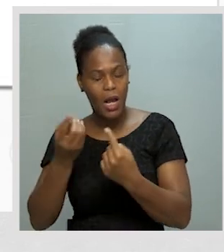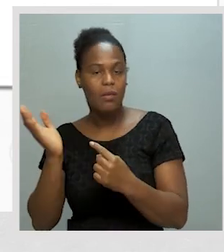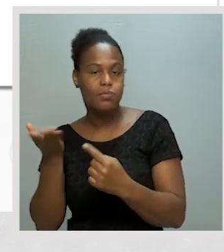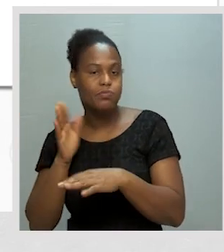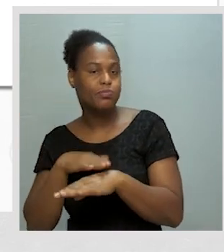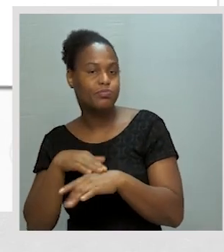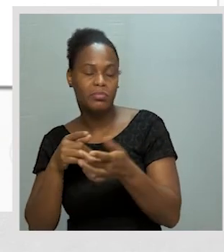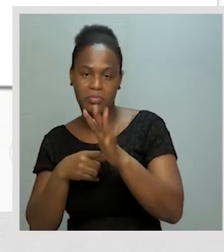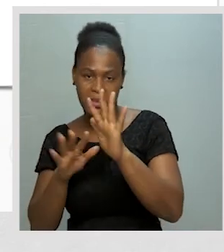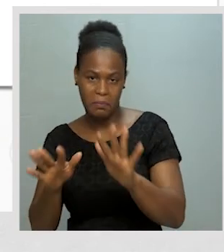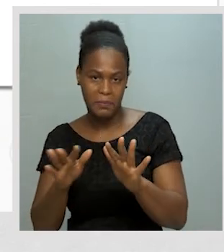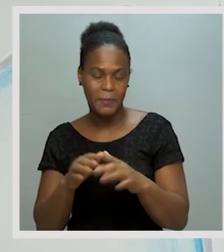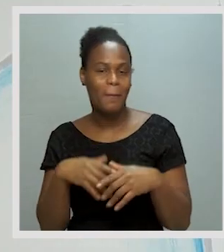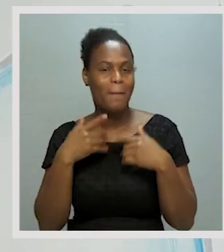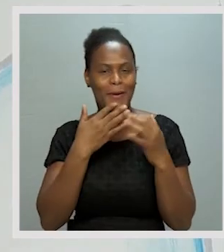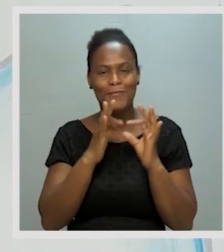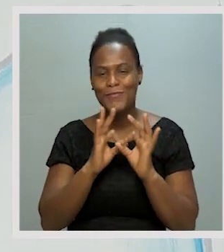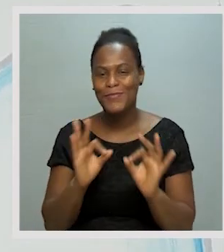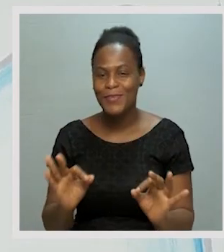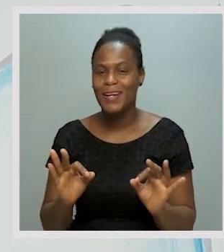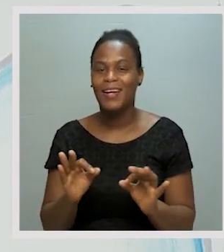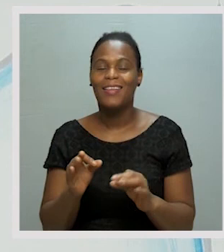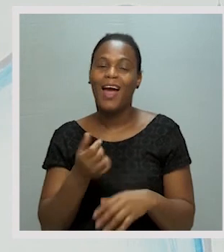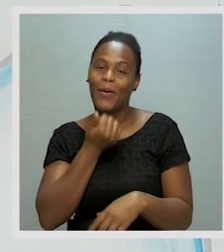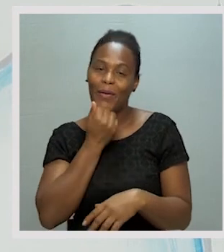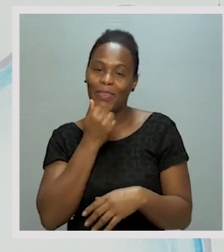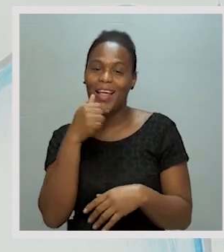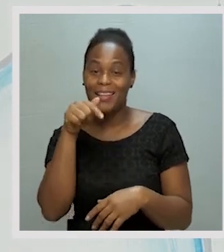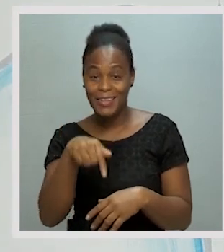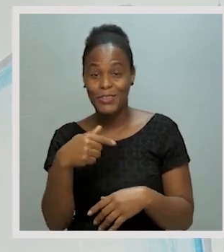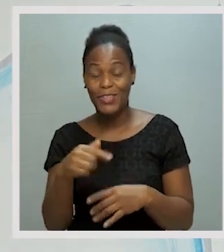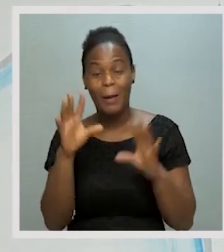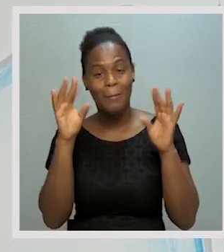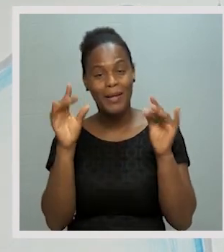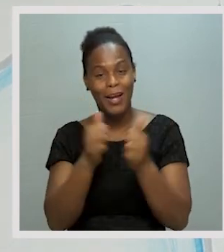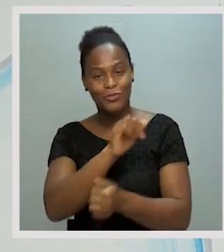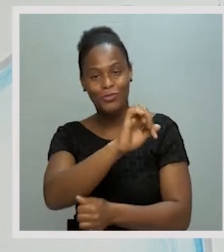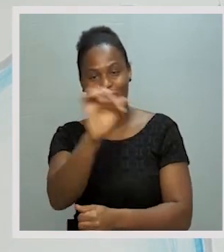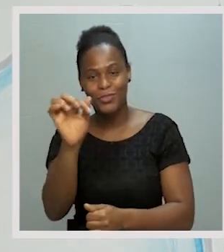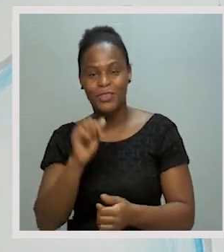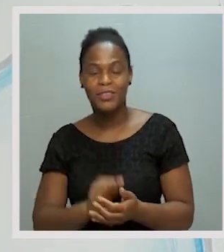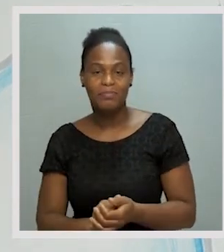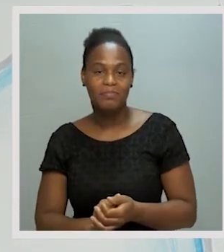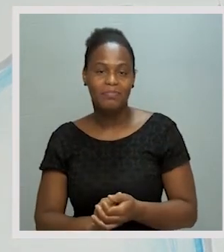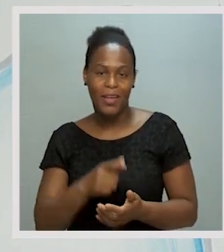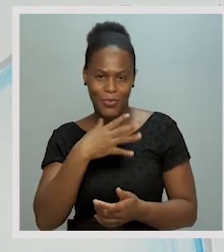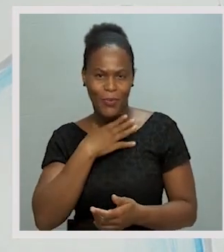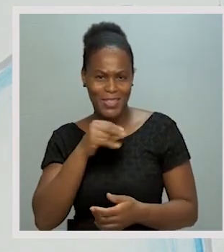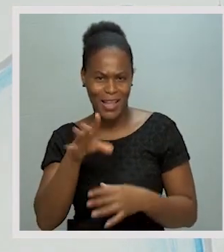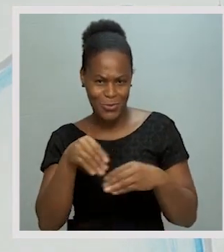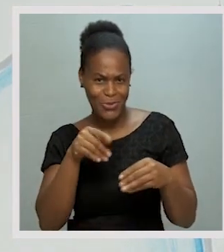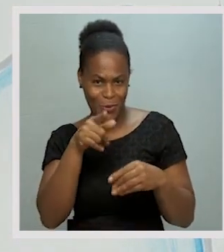cada sentença. Exatamente. Foi um prazer estar aqui a brincar com vocês.